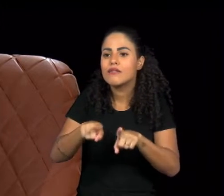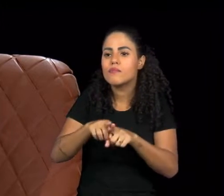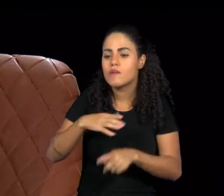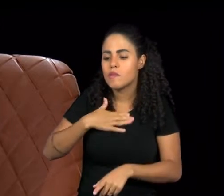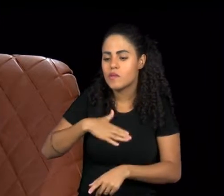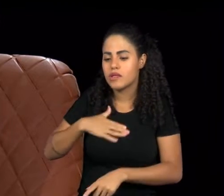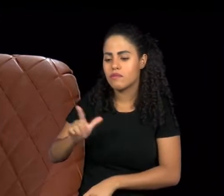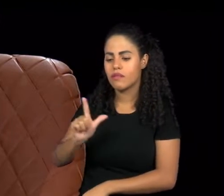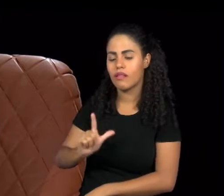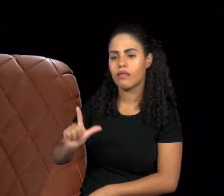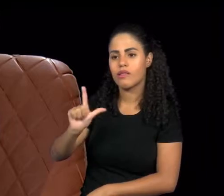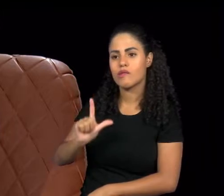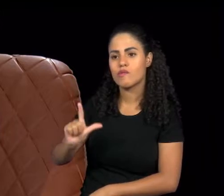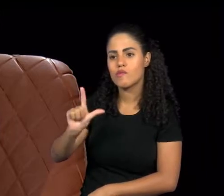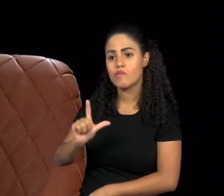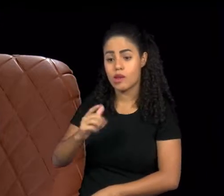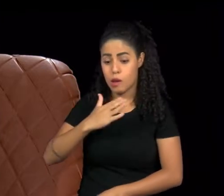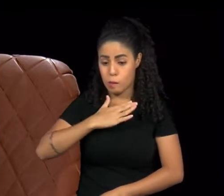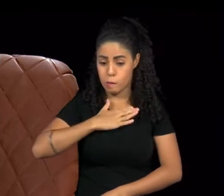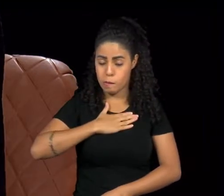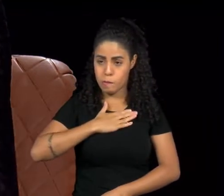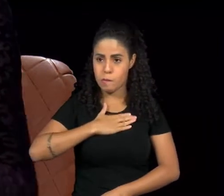pai era um